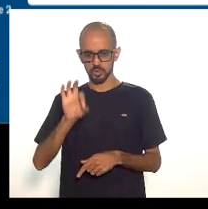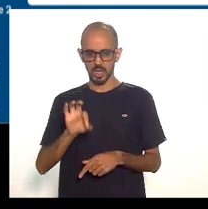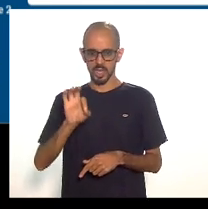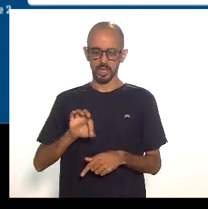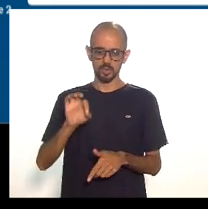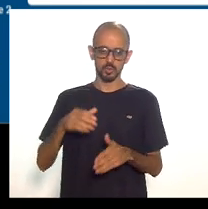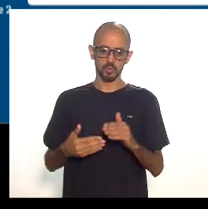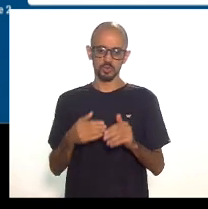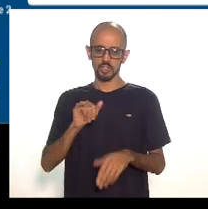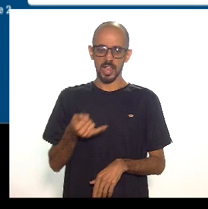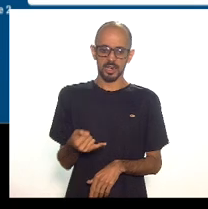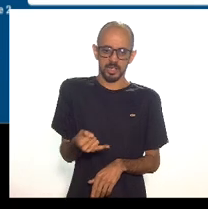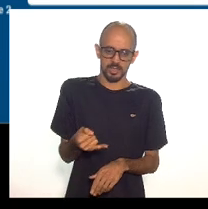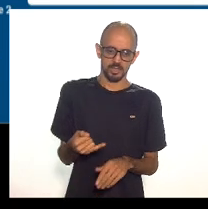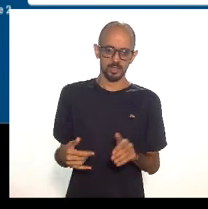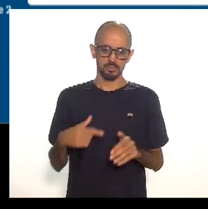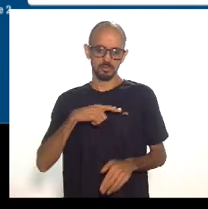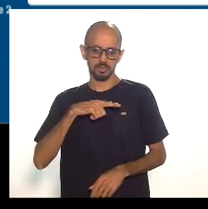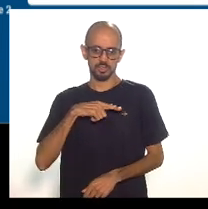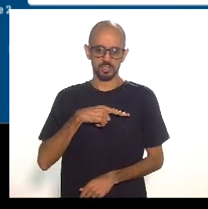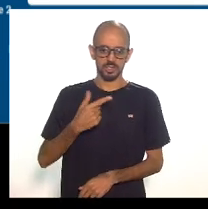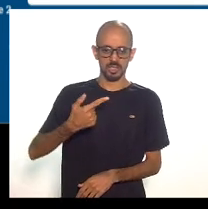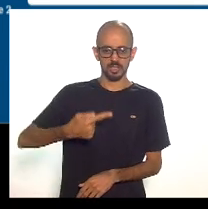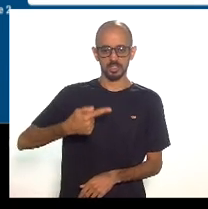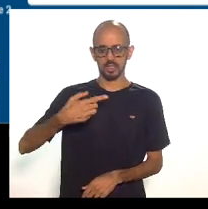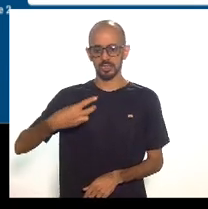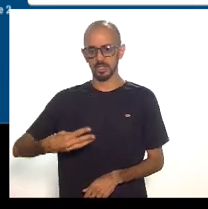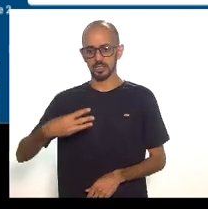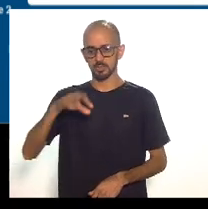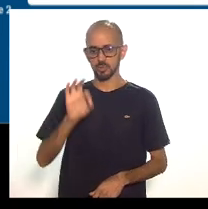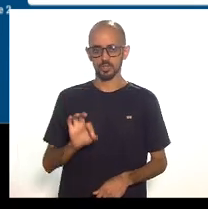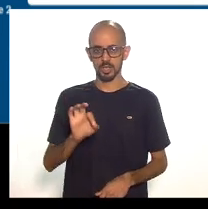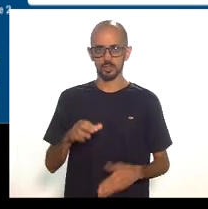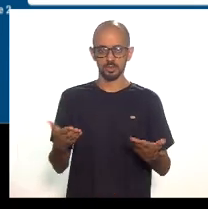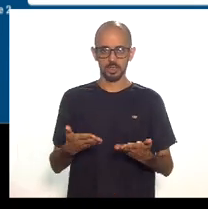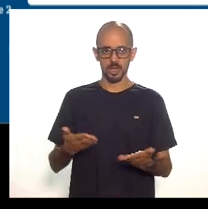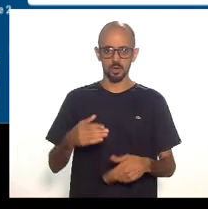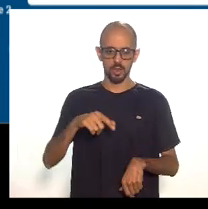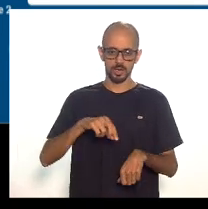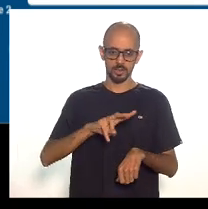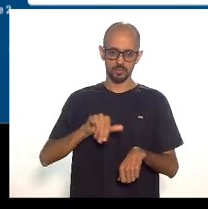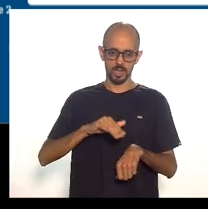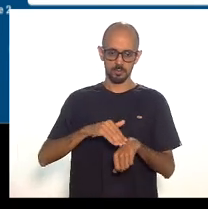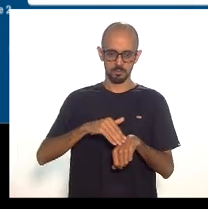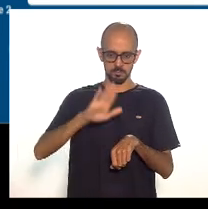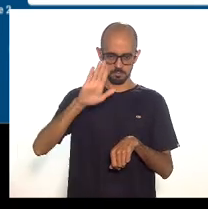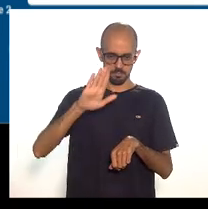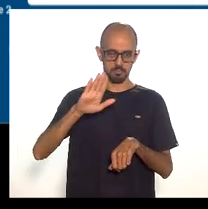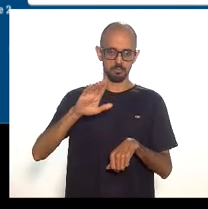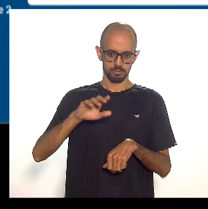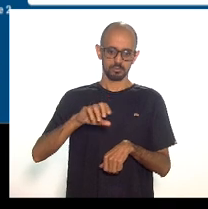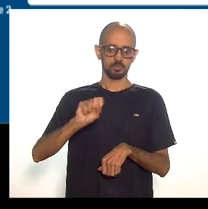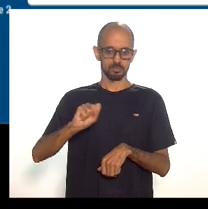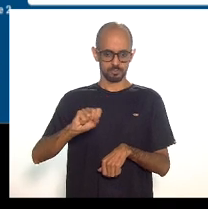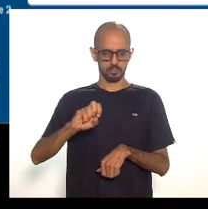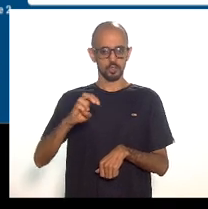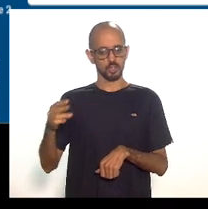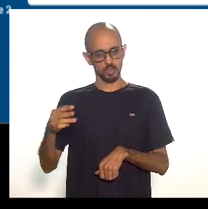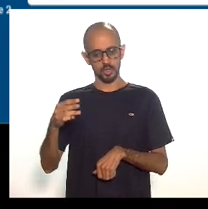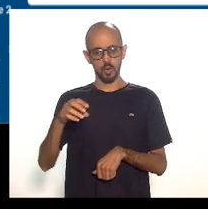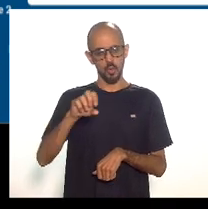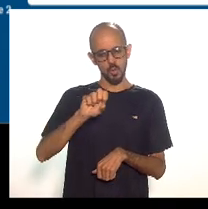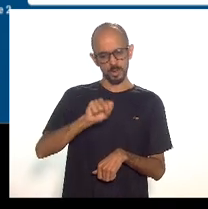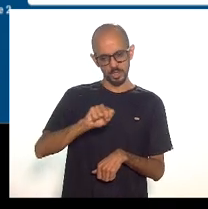68%. Em janeiro, ele foi para 73% e agora ele vem subindo aí com a taxa de ocupação próxima a